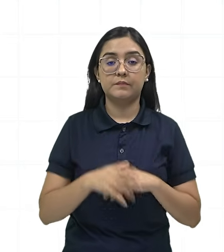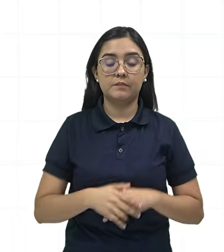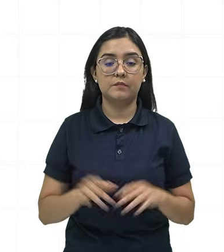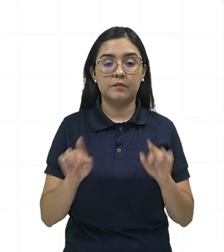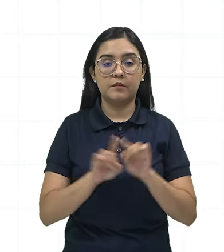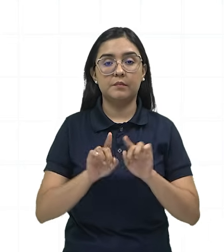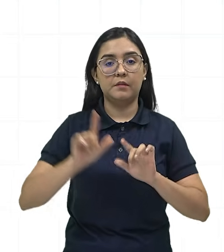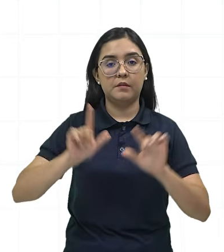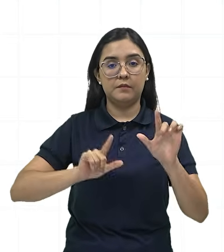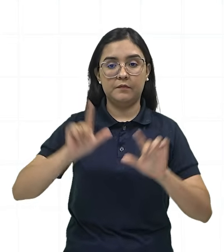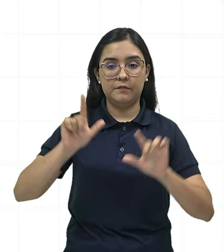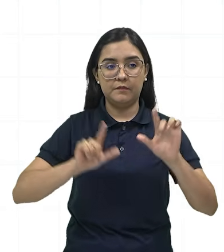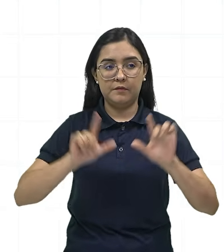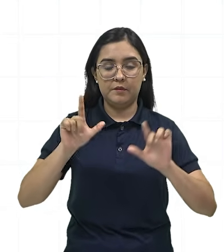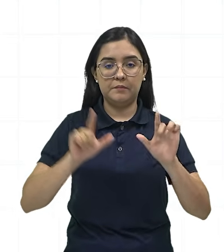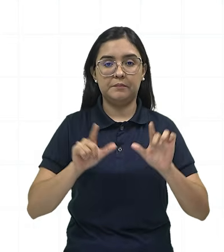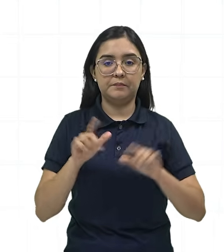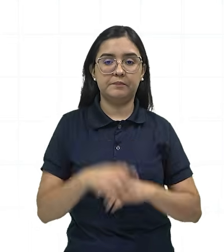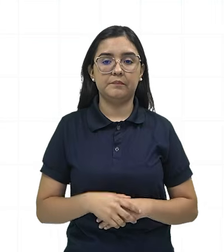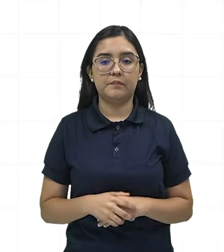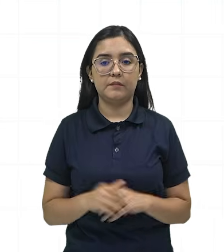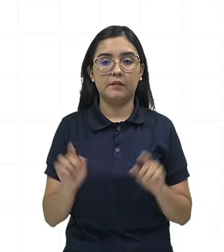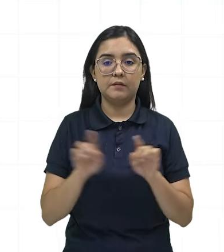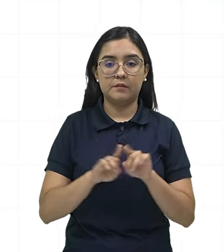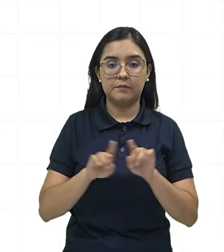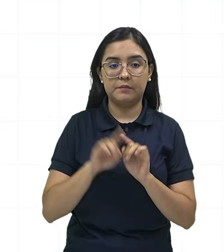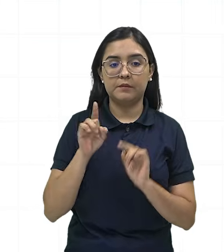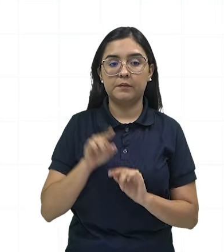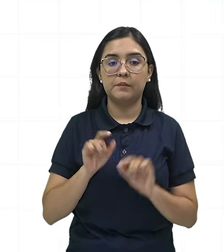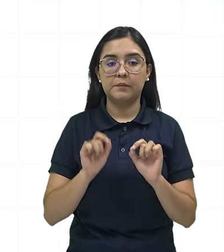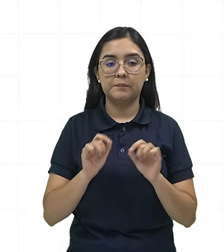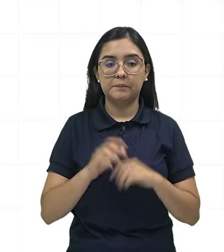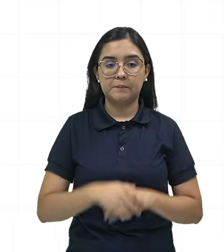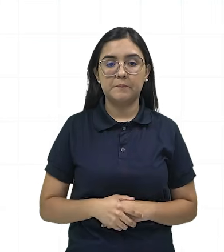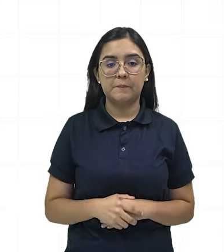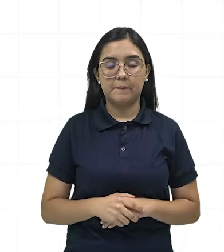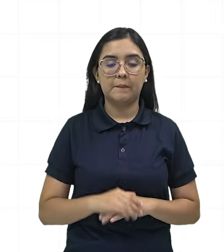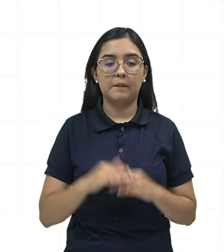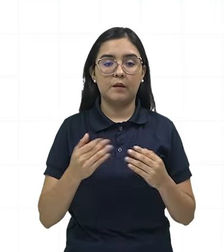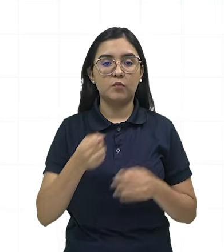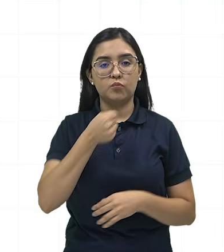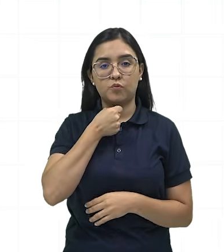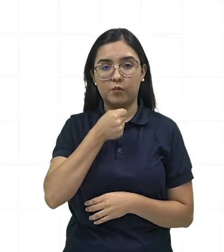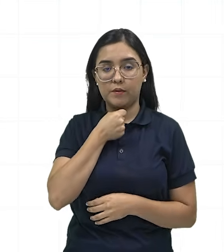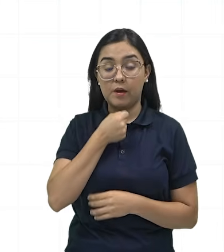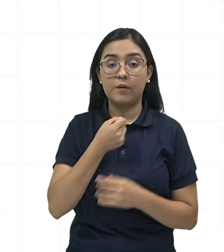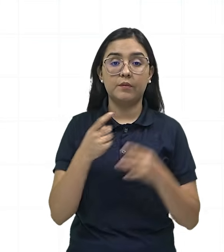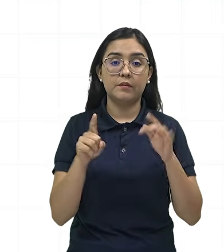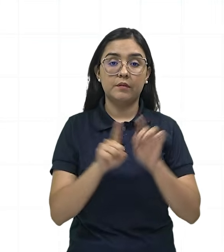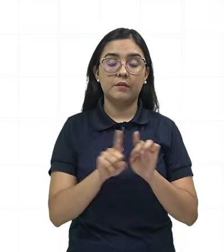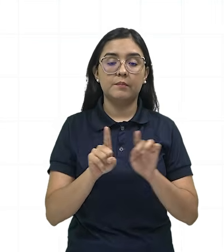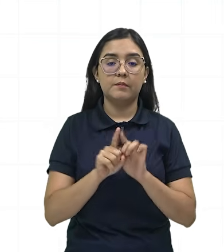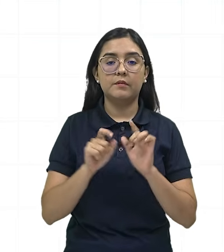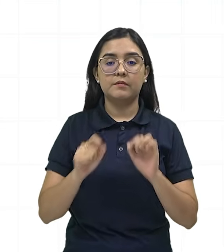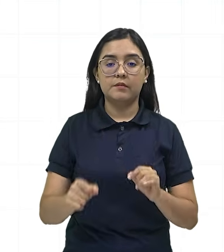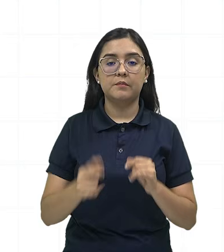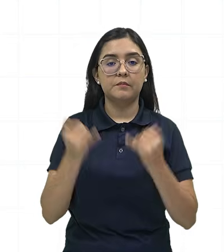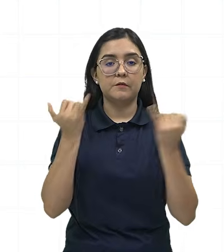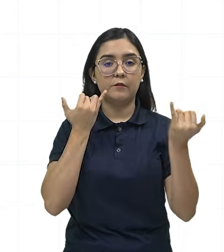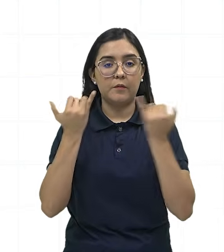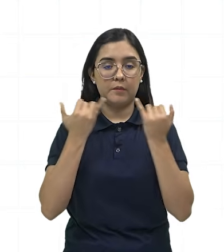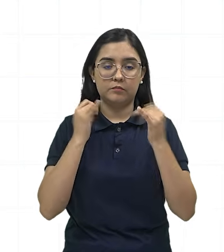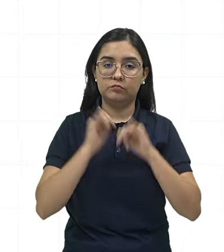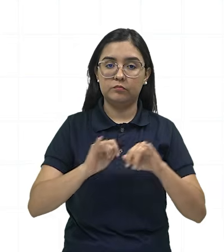a televisão, que também ela é os jornais falados, né? Eles vão estar comunicando em